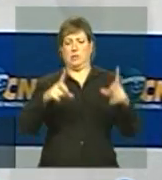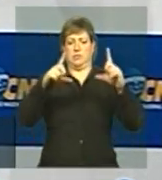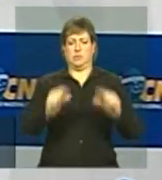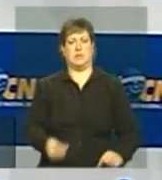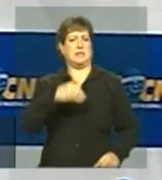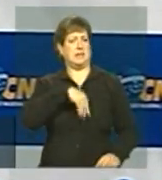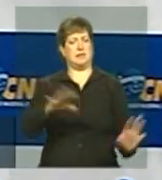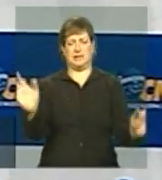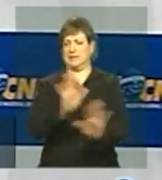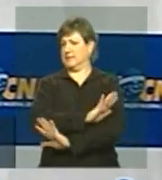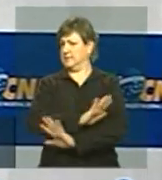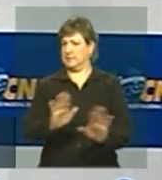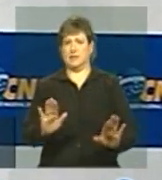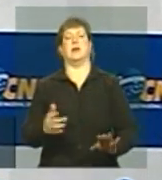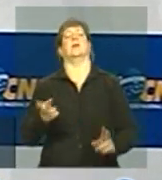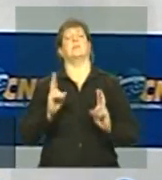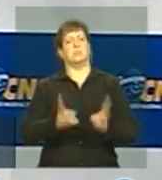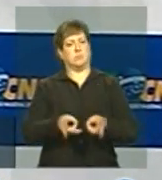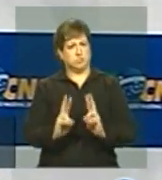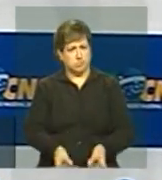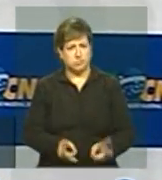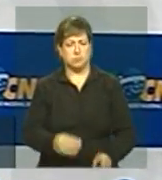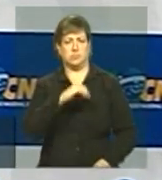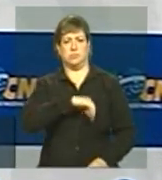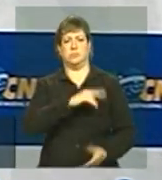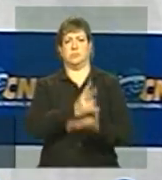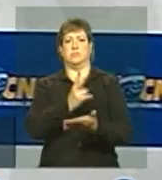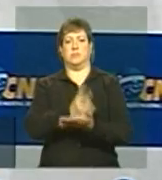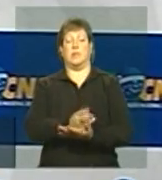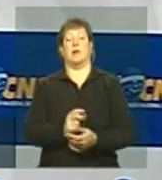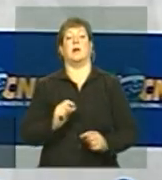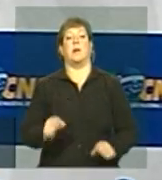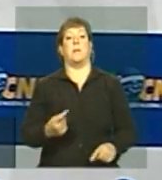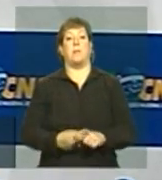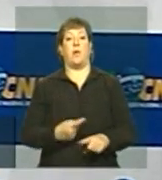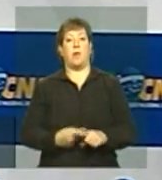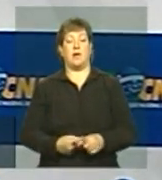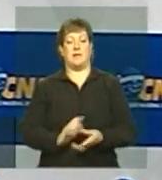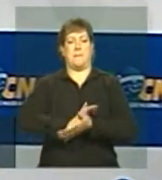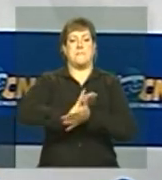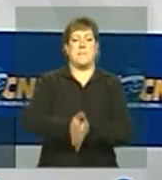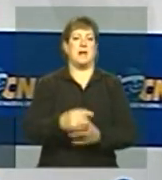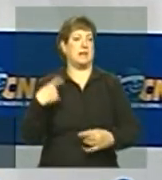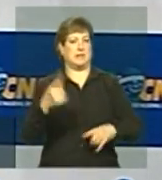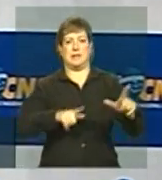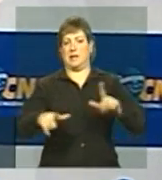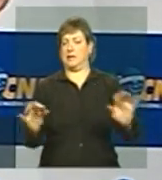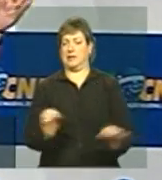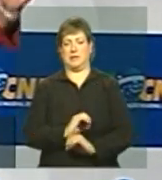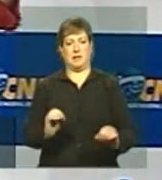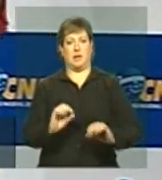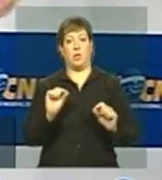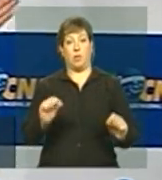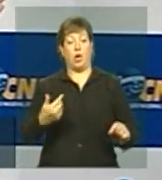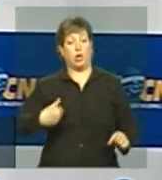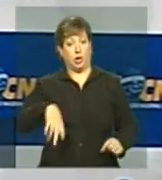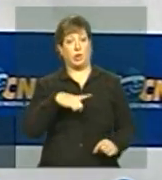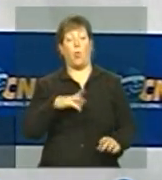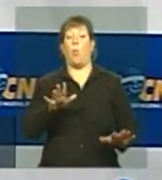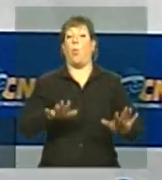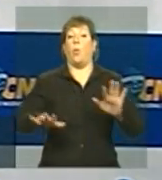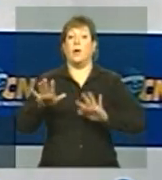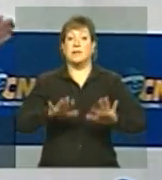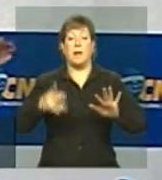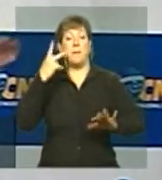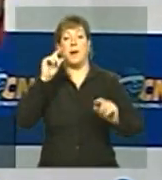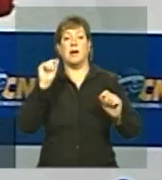de ninguém, nós não vamos precarizar o trabalho de ninguém. Nós estamos tendo o cuidado